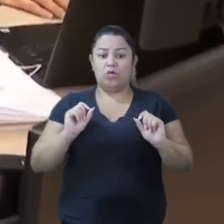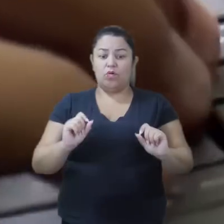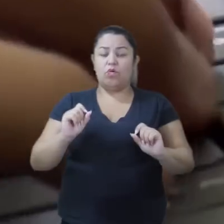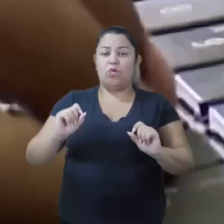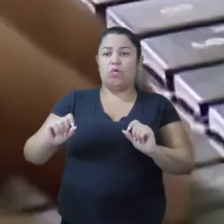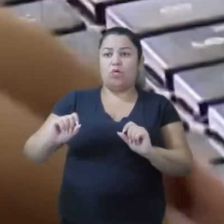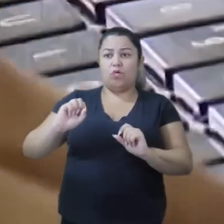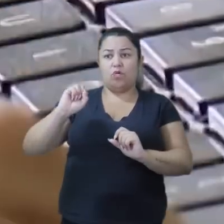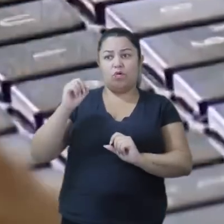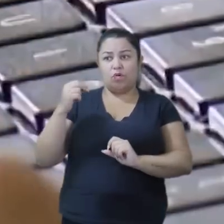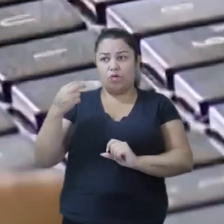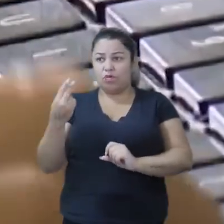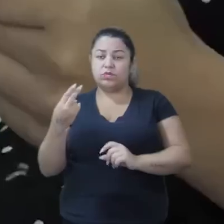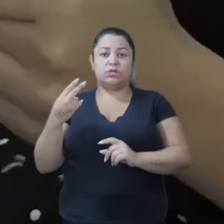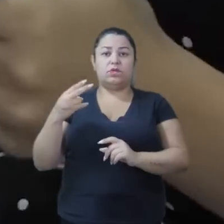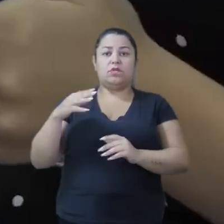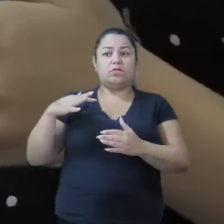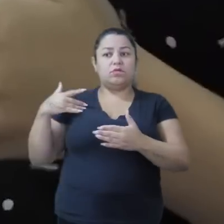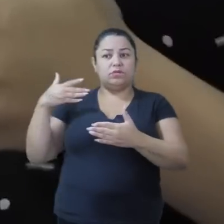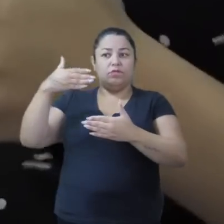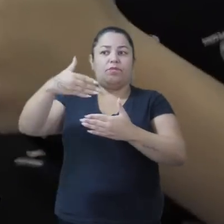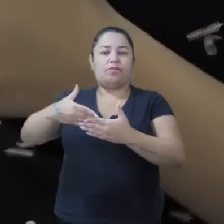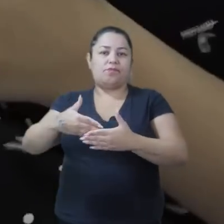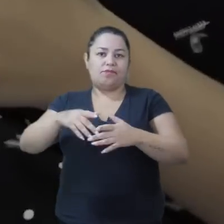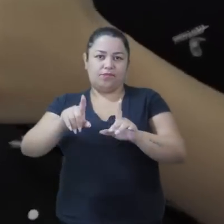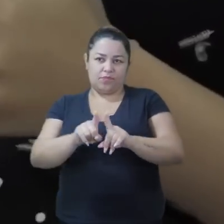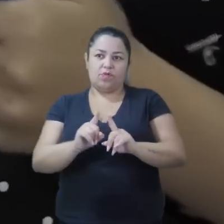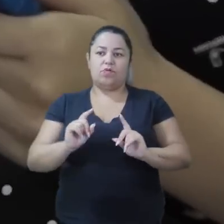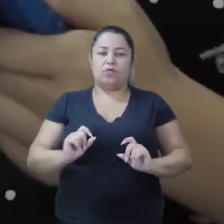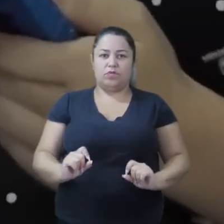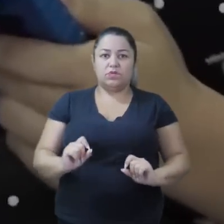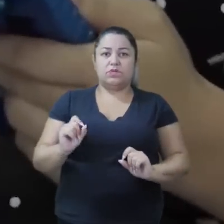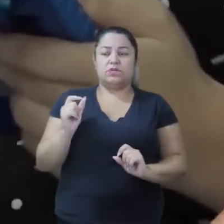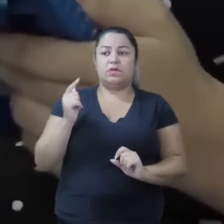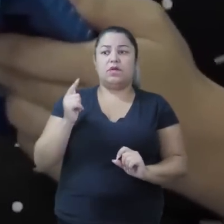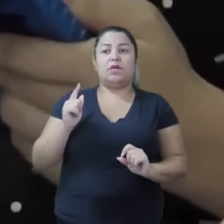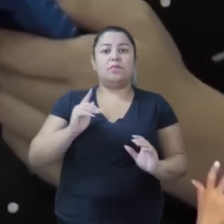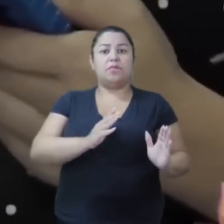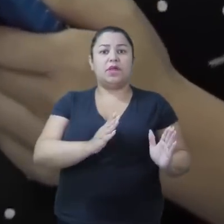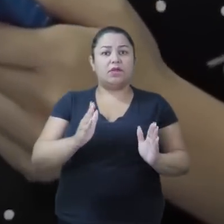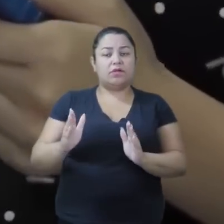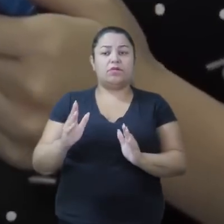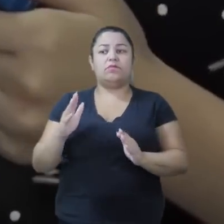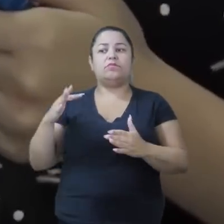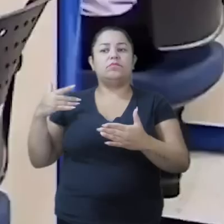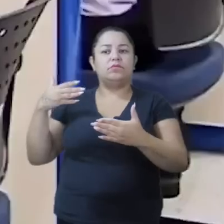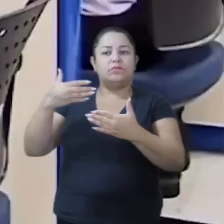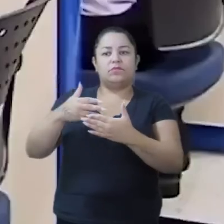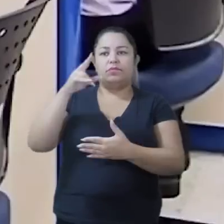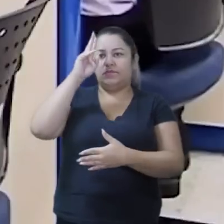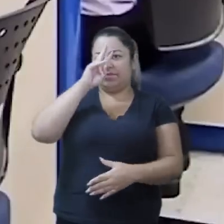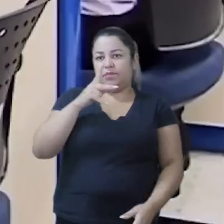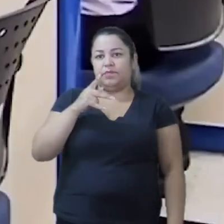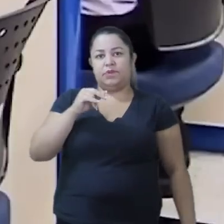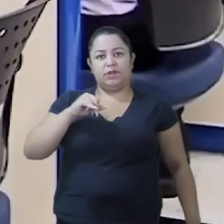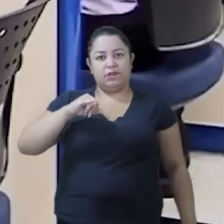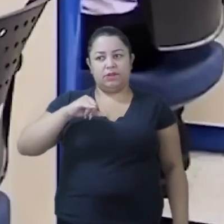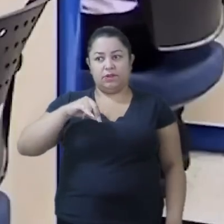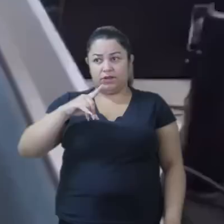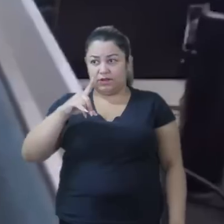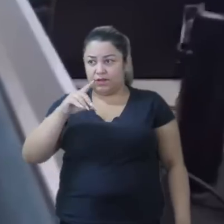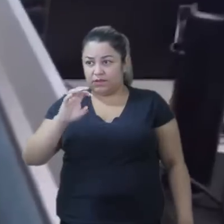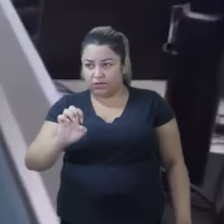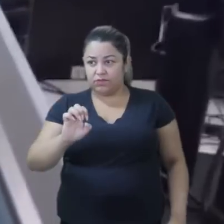assinada, que também atingiram seus maiores contingentes na série histórica da PNAD contínua.